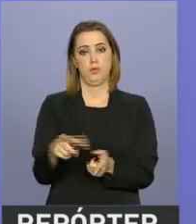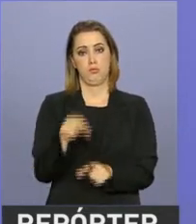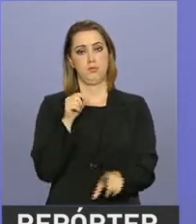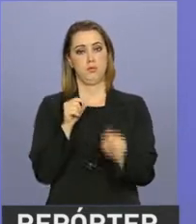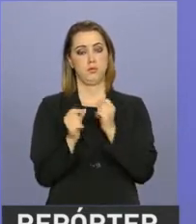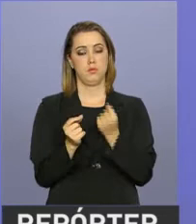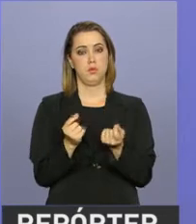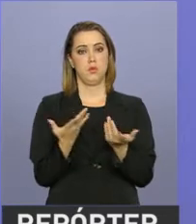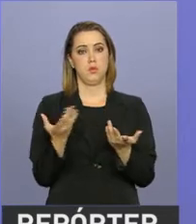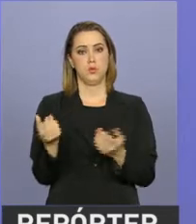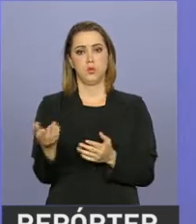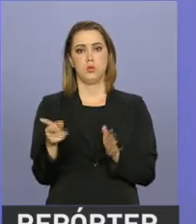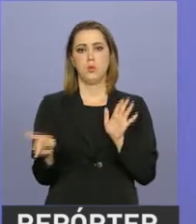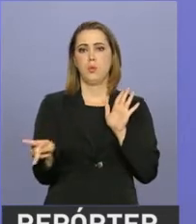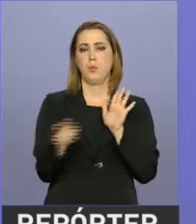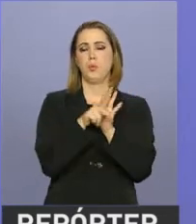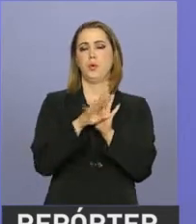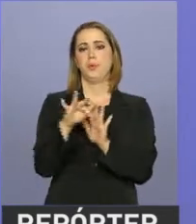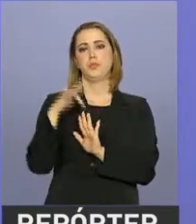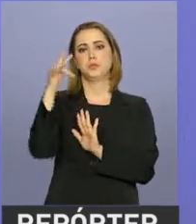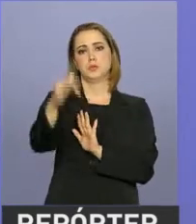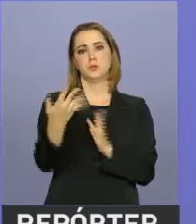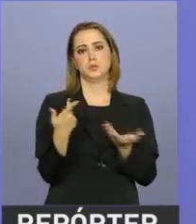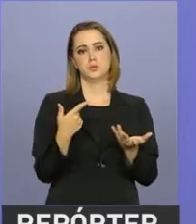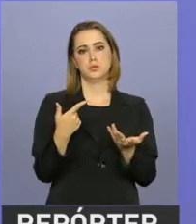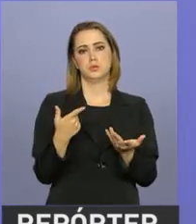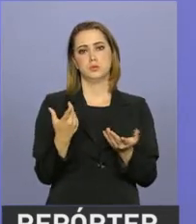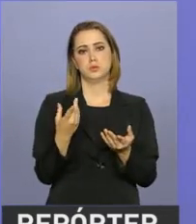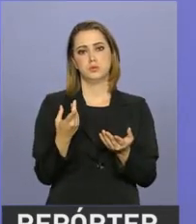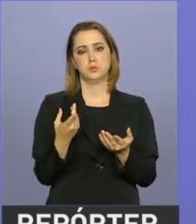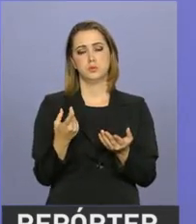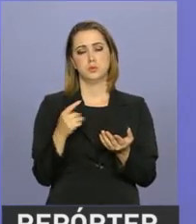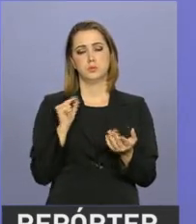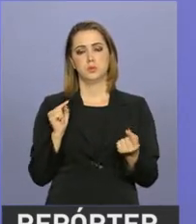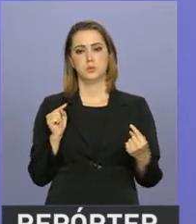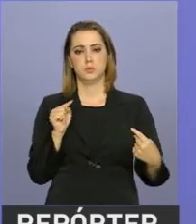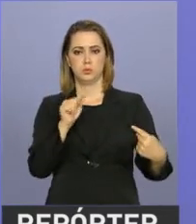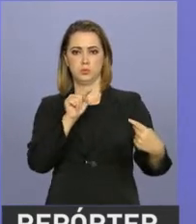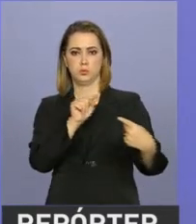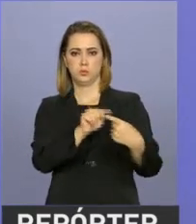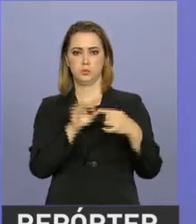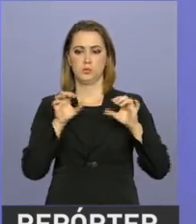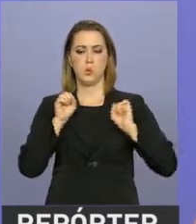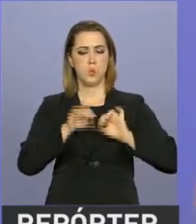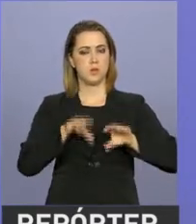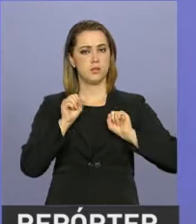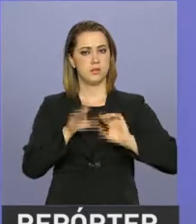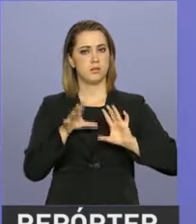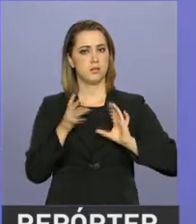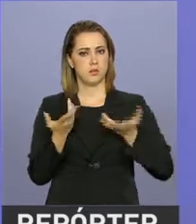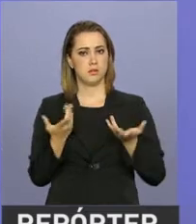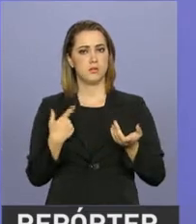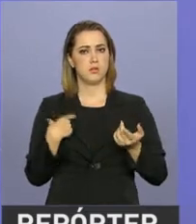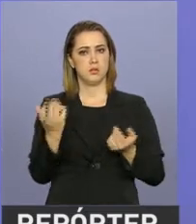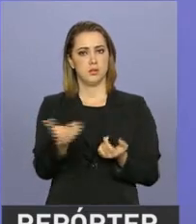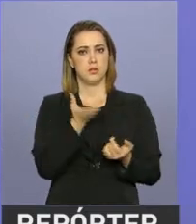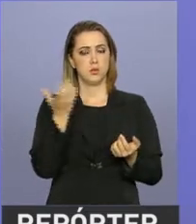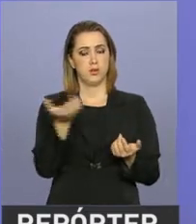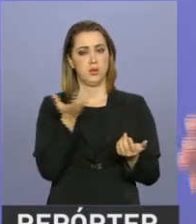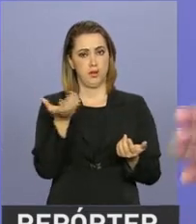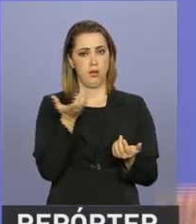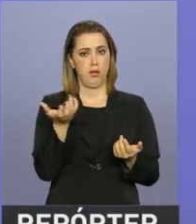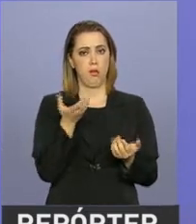definidor do seu próprio futuro da ênfase do ponto de vista de formação educacional que ele quer para si